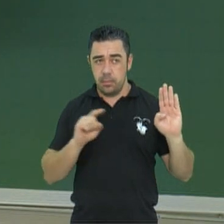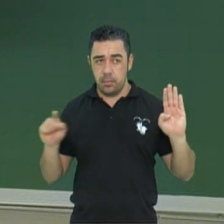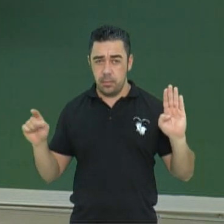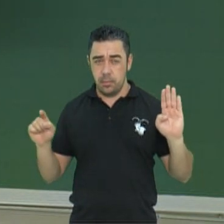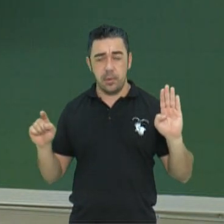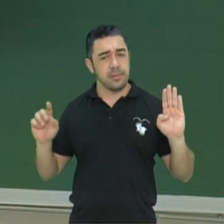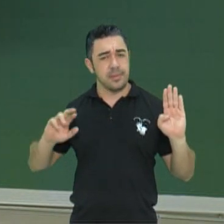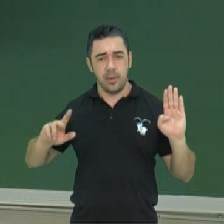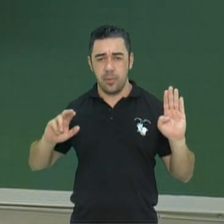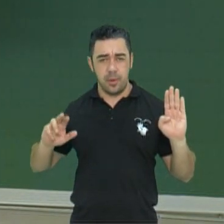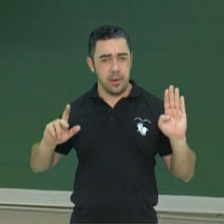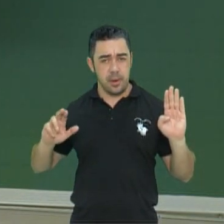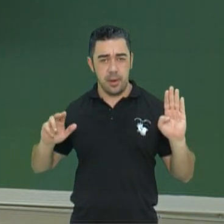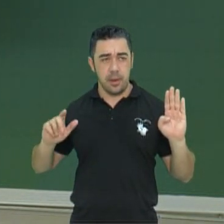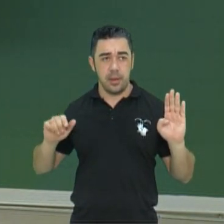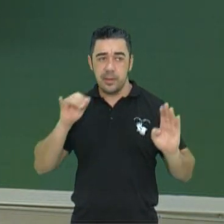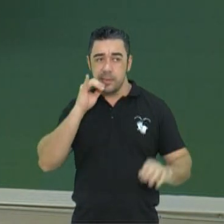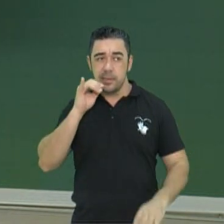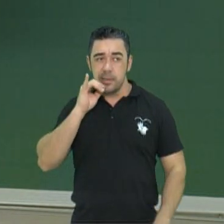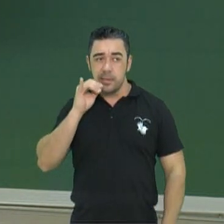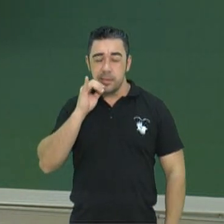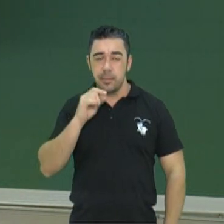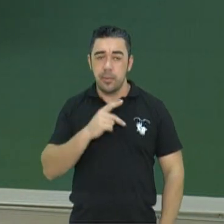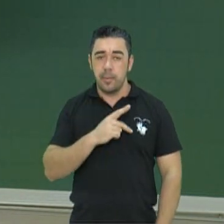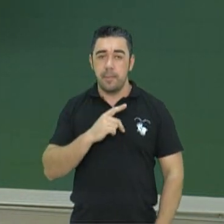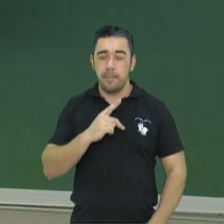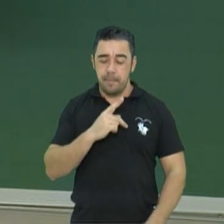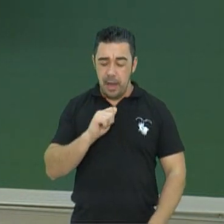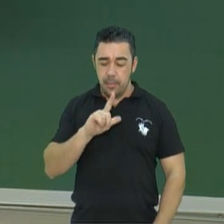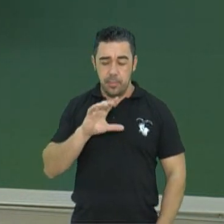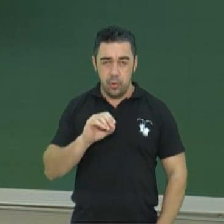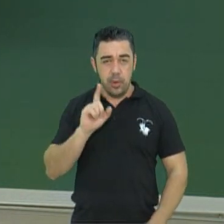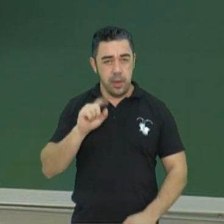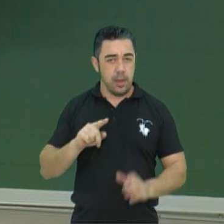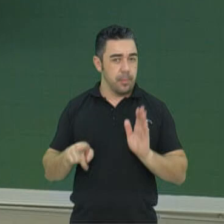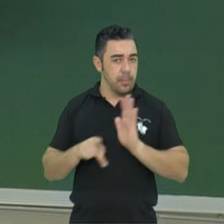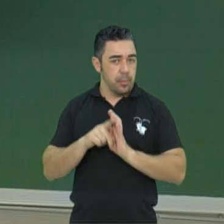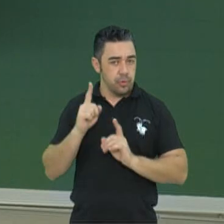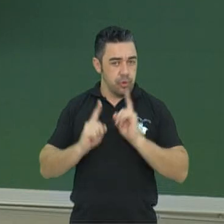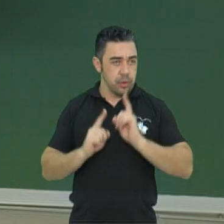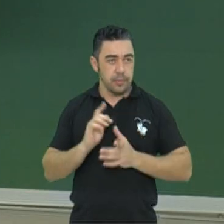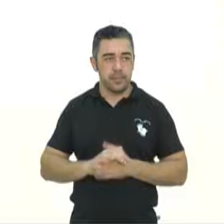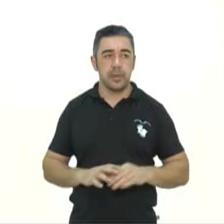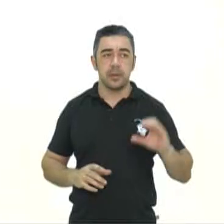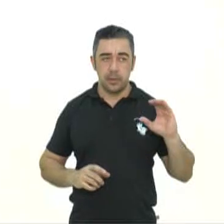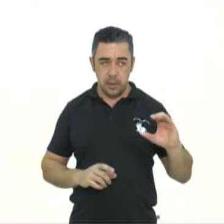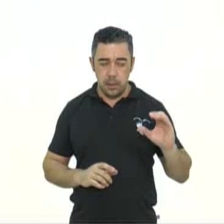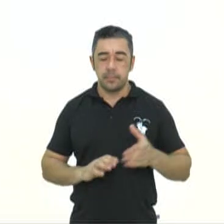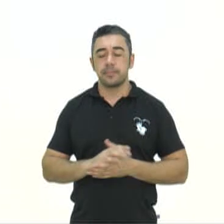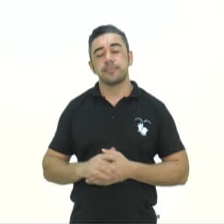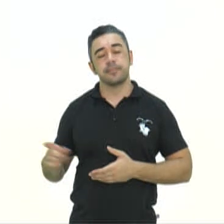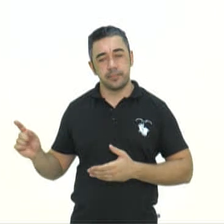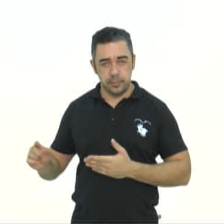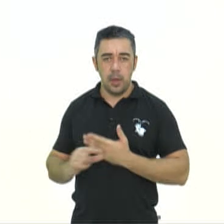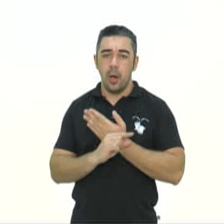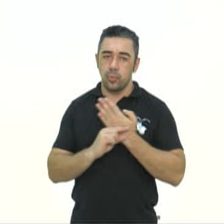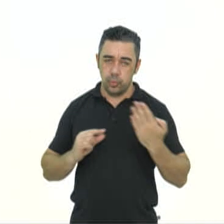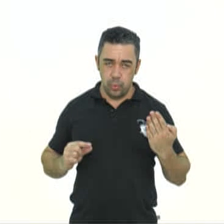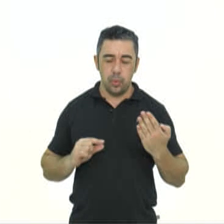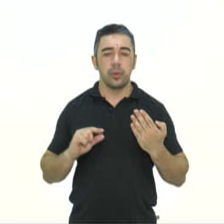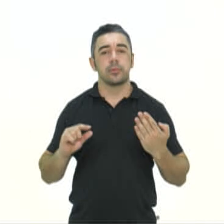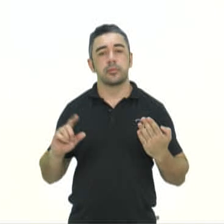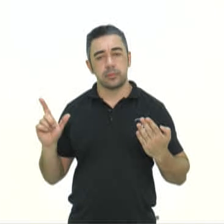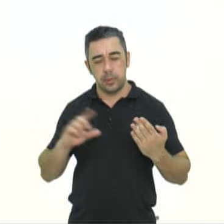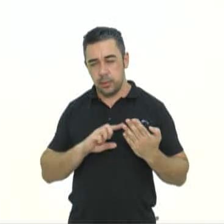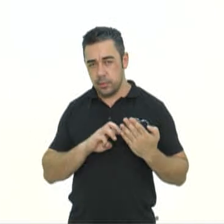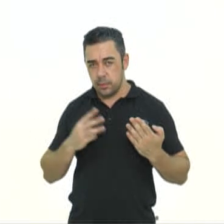Valderrama. Se não fosse o Pablo Neruda, que é chileno, estaria certa. Letra C, Gabriel Garcia Marques, Shakira